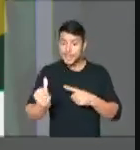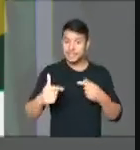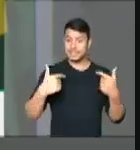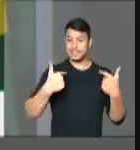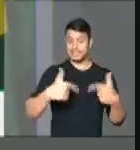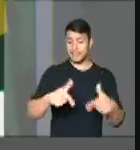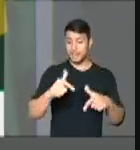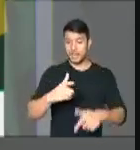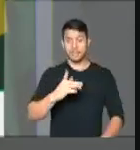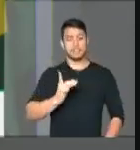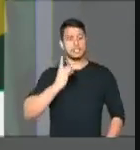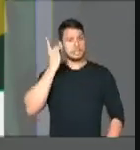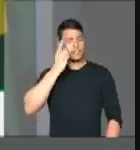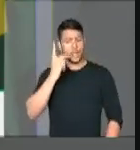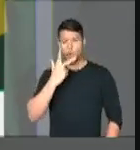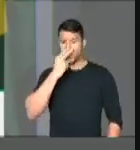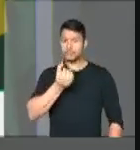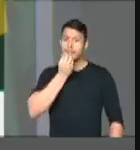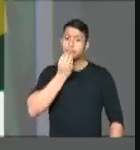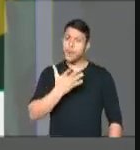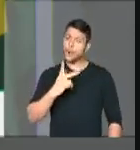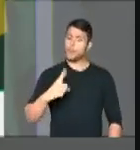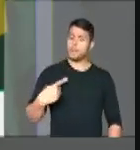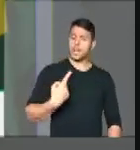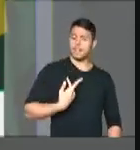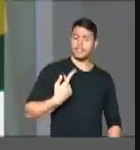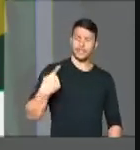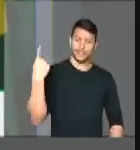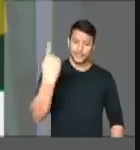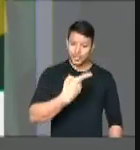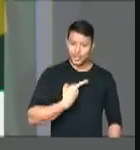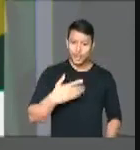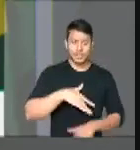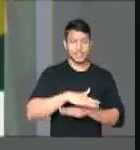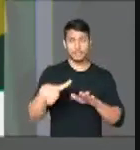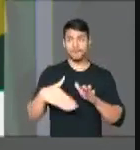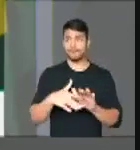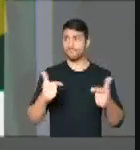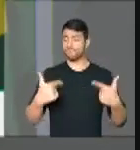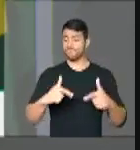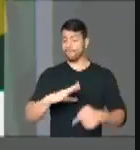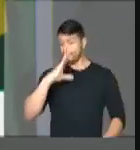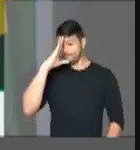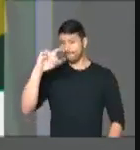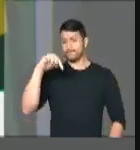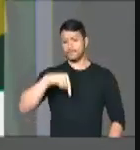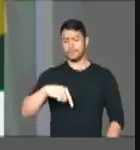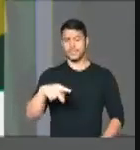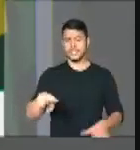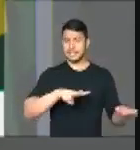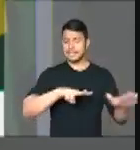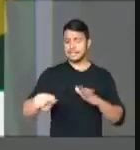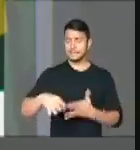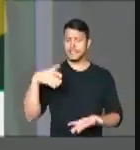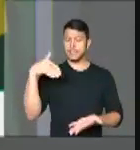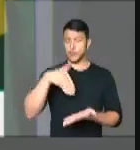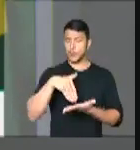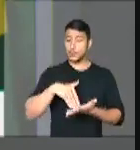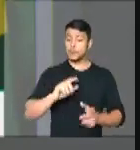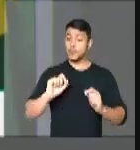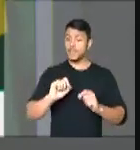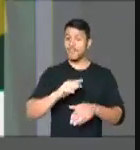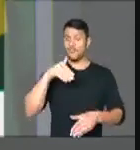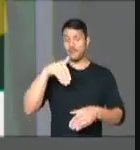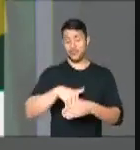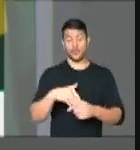meses muito profundos para todos nós, para mim, para você, para todos os nossos colegas, em especial a última semana em que a gente votou